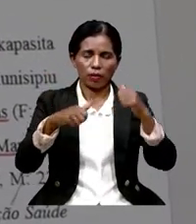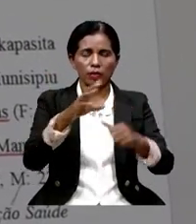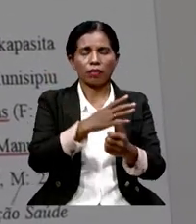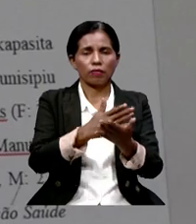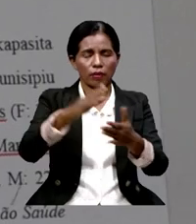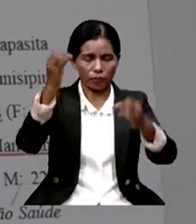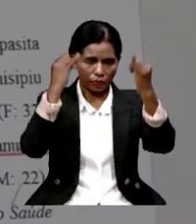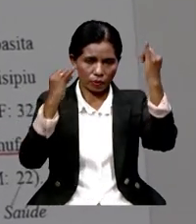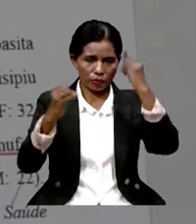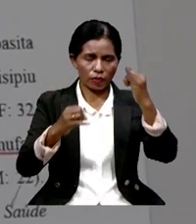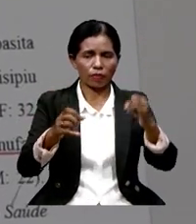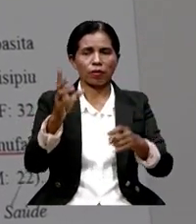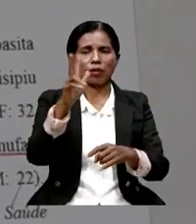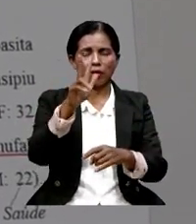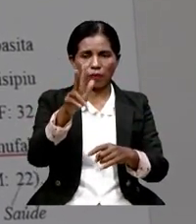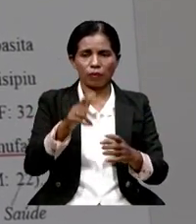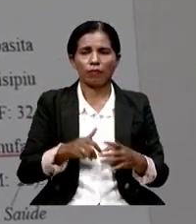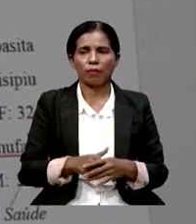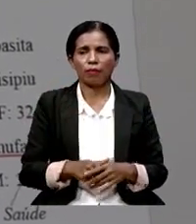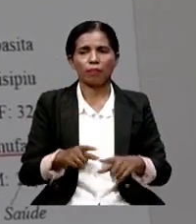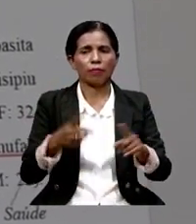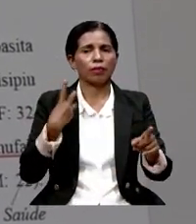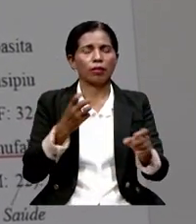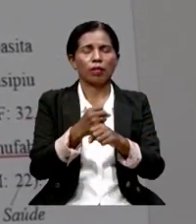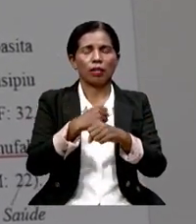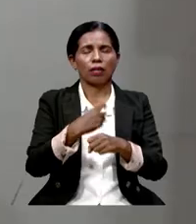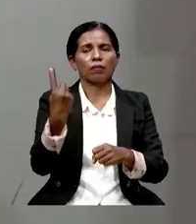sensibilização né dala tolo mas vai ter dali dali